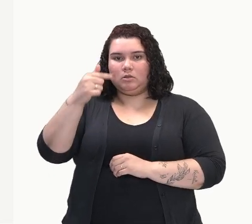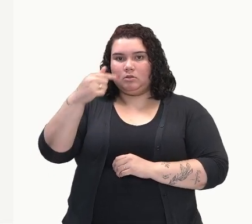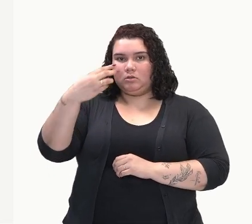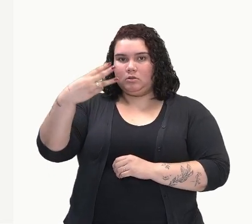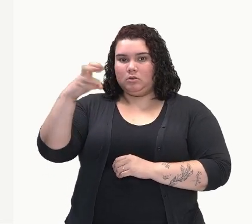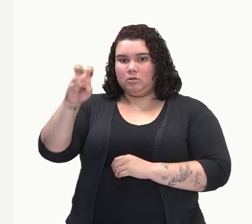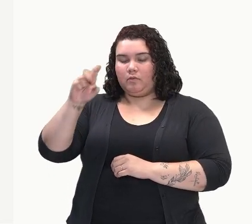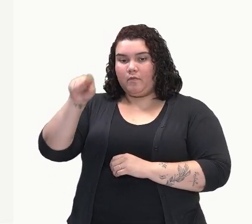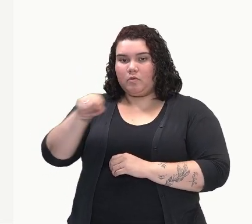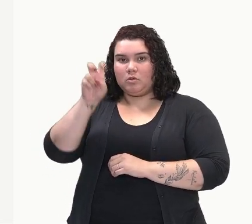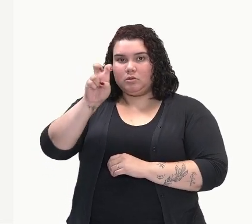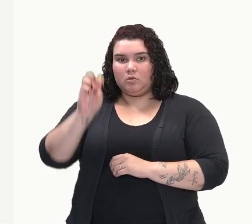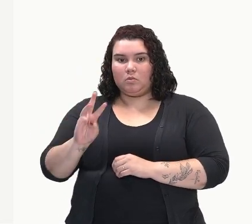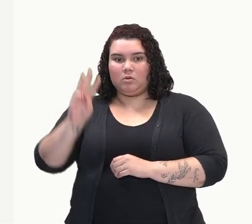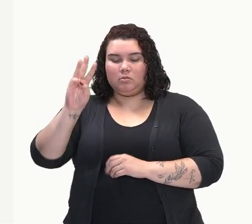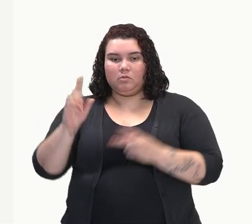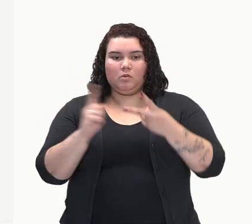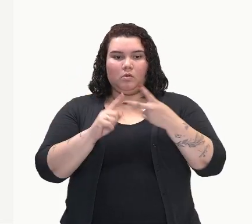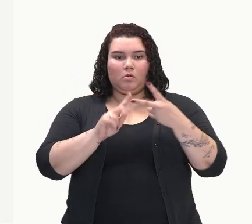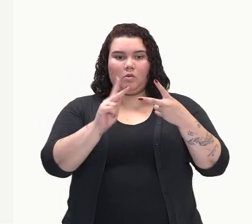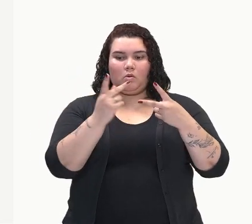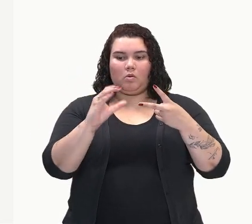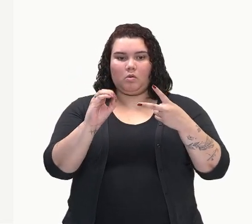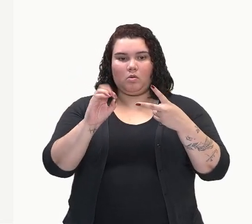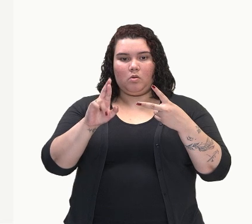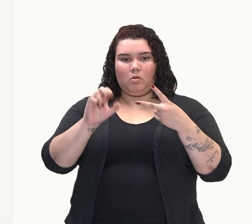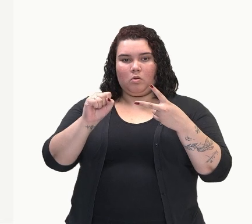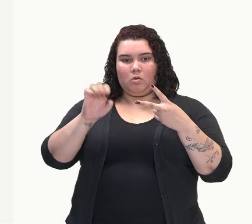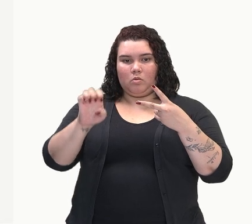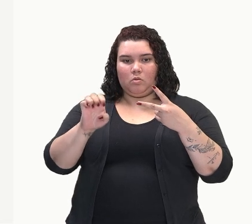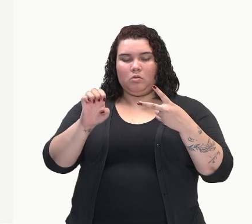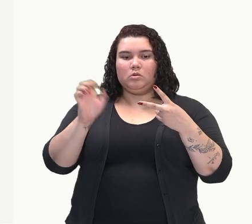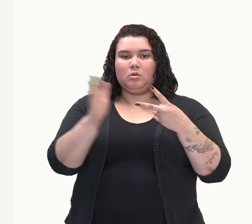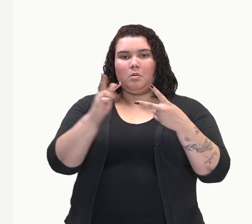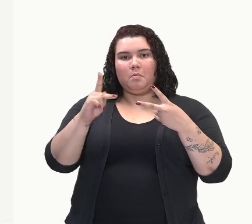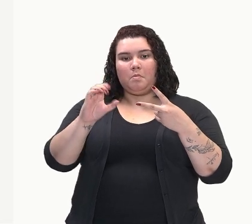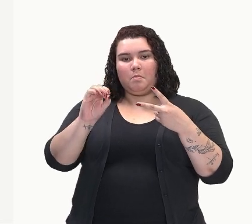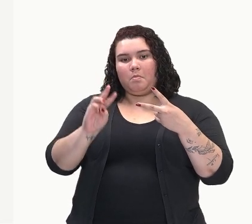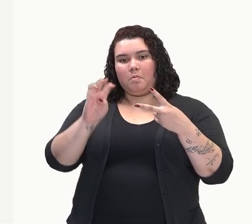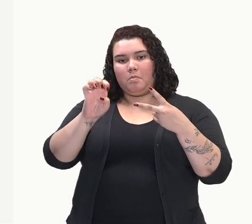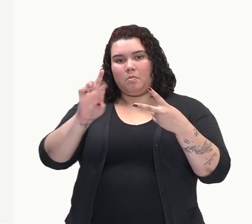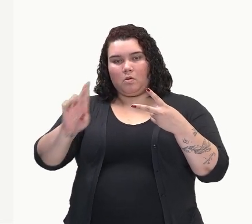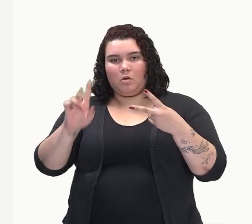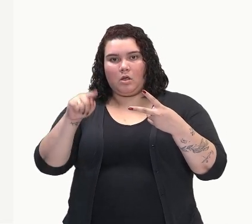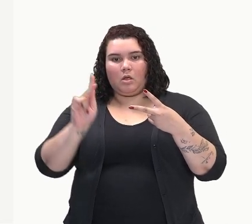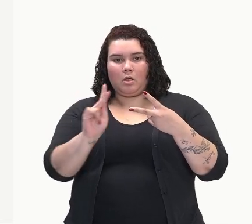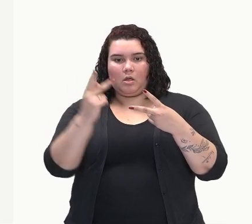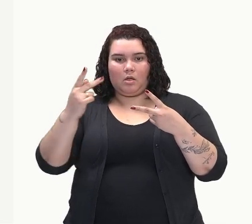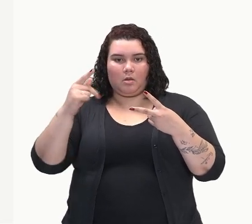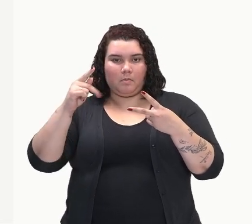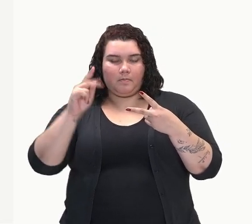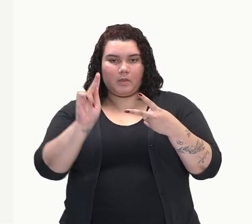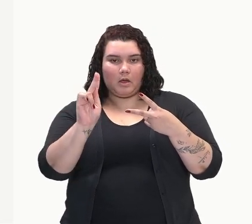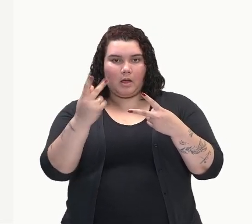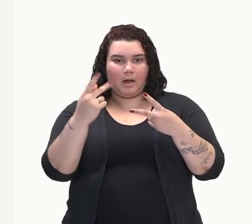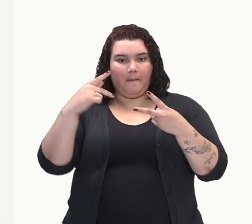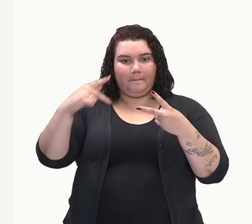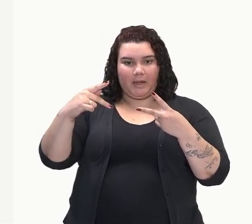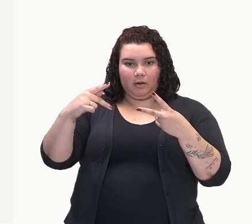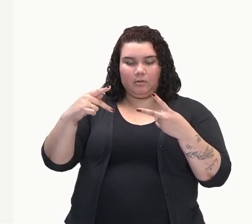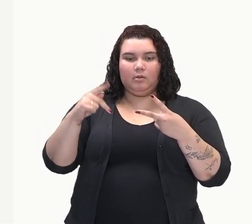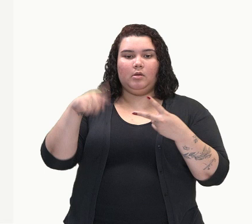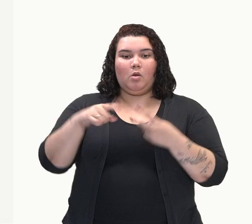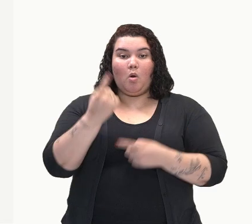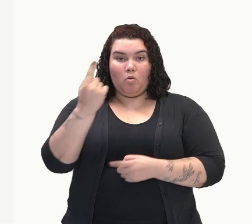735,5 watts. E o horsepower, que é o HP, muito utilizado em motores de rabeta, por exemplo, certo?